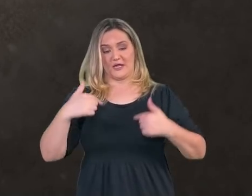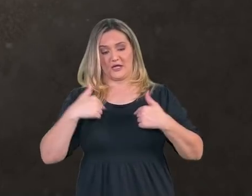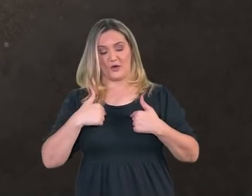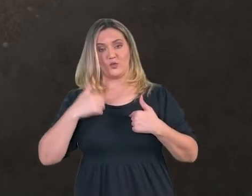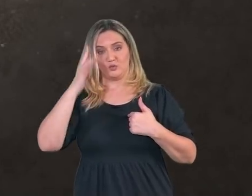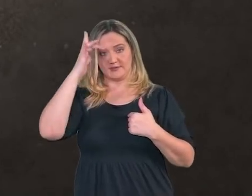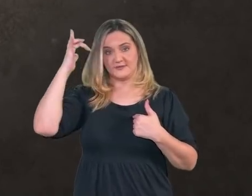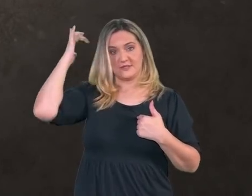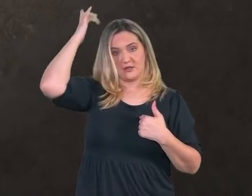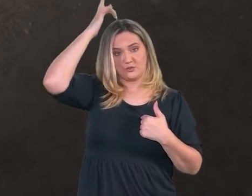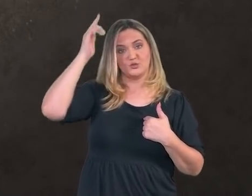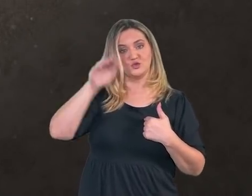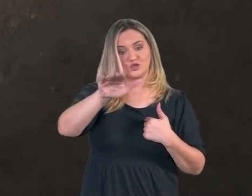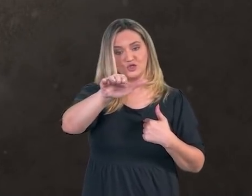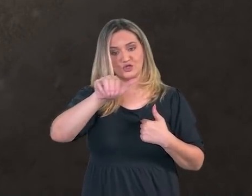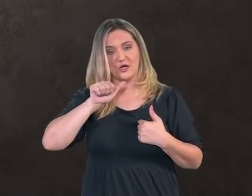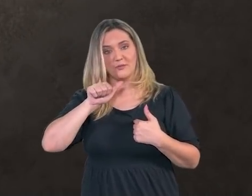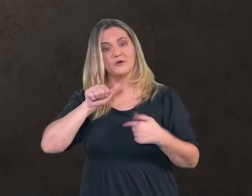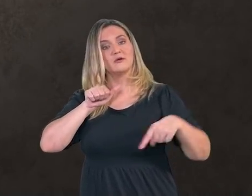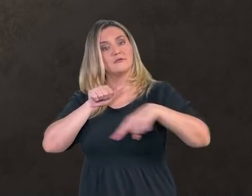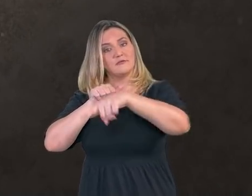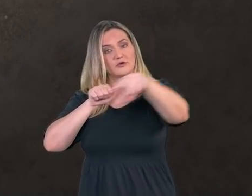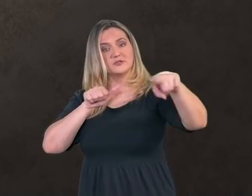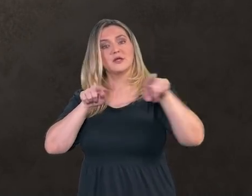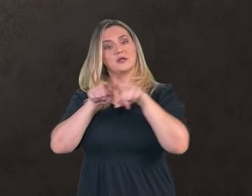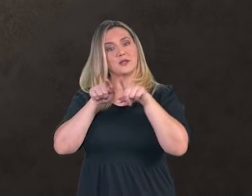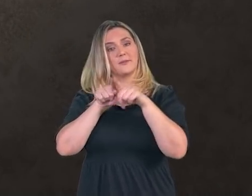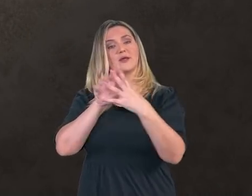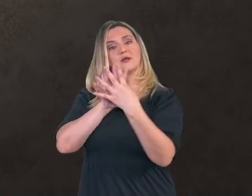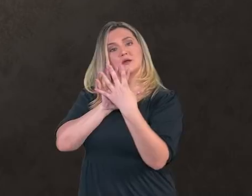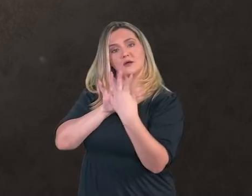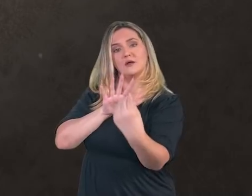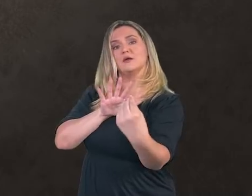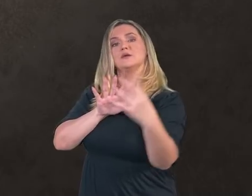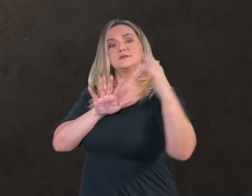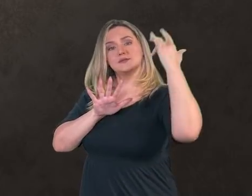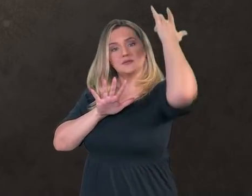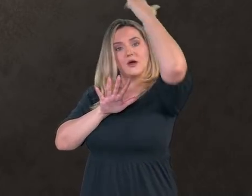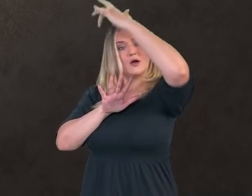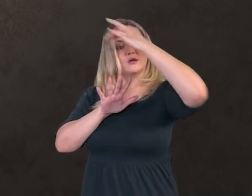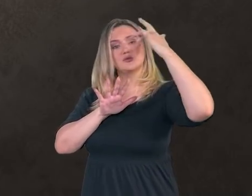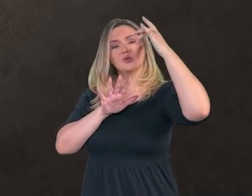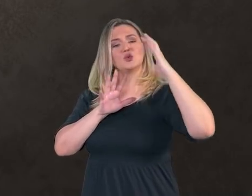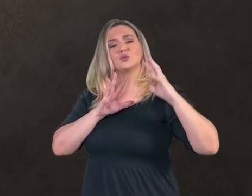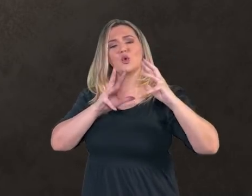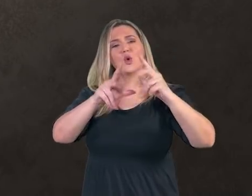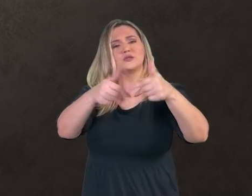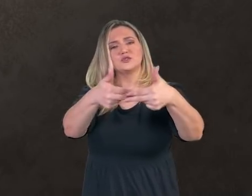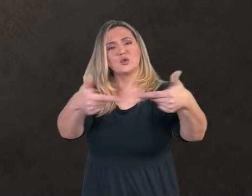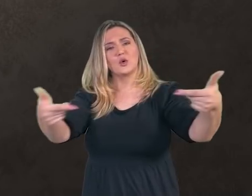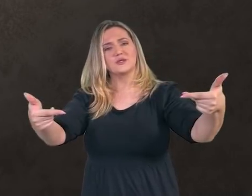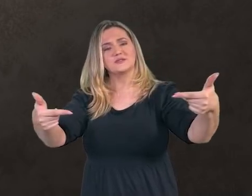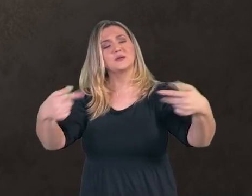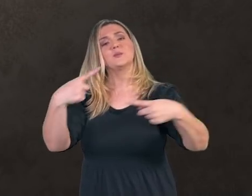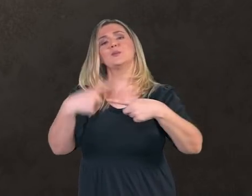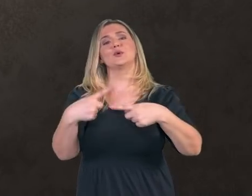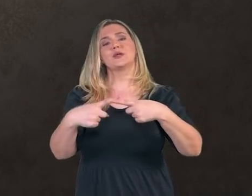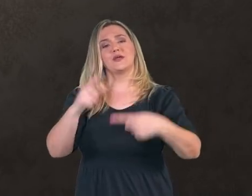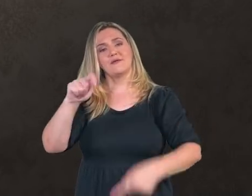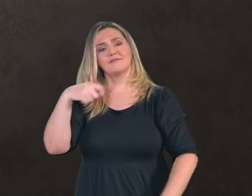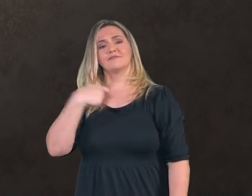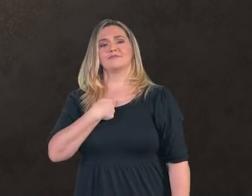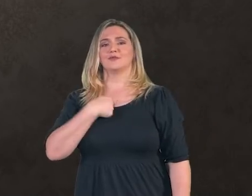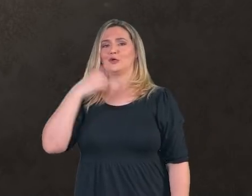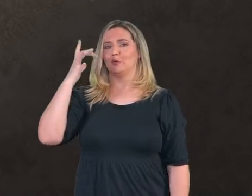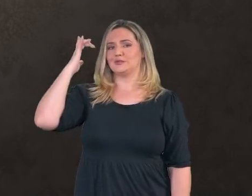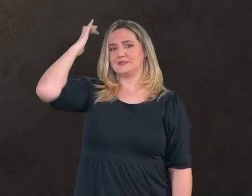aquele que os chamou, sejam santos vocês também em tudo o que fizerem, pois está escrito, sejam santos, porque eu sou santo.